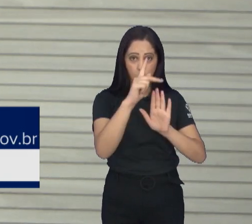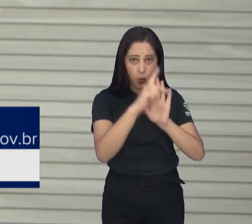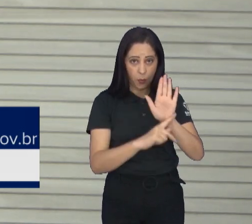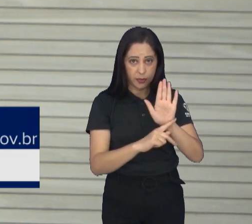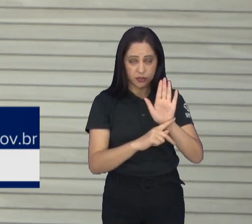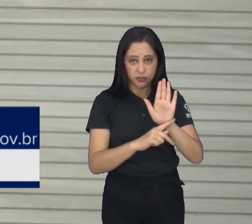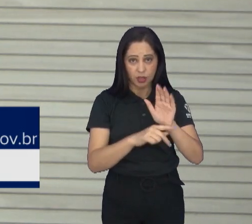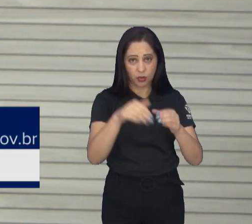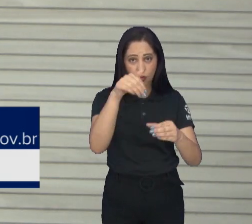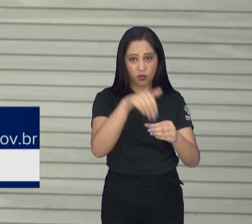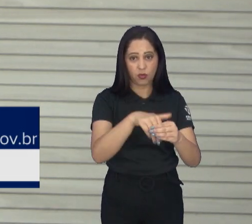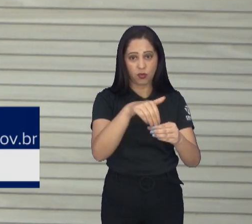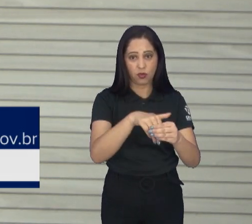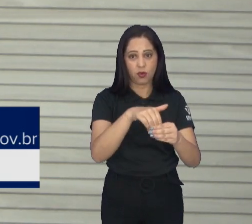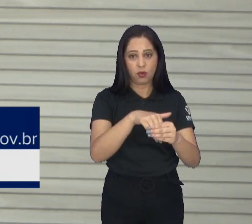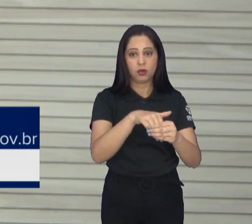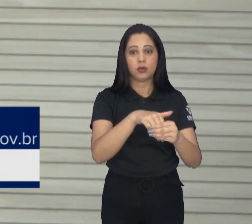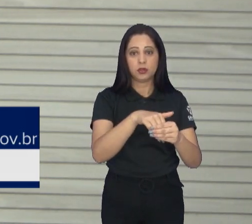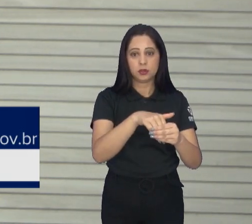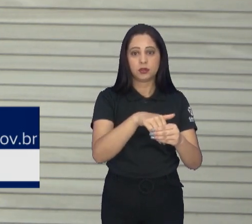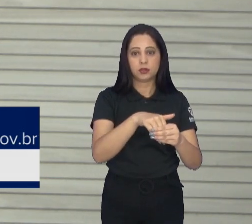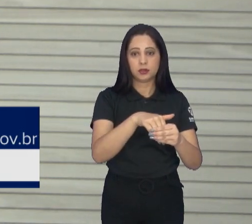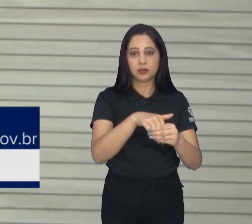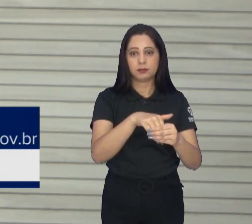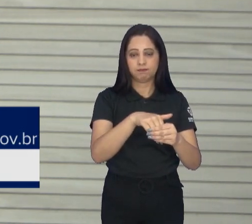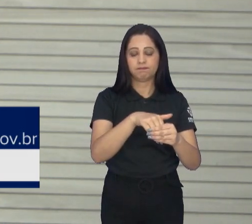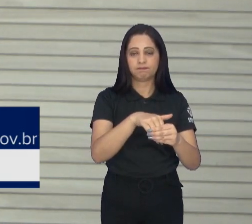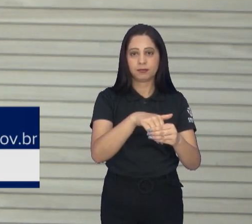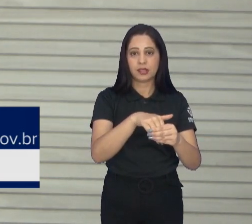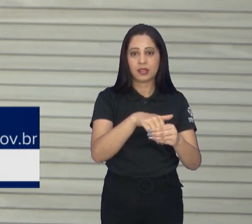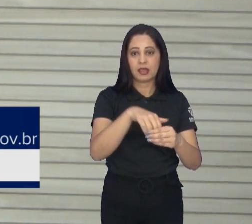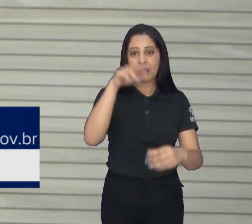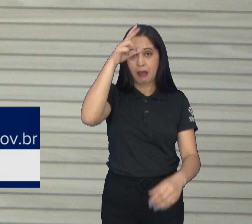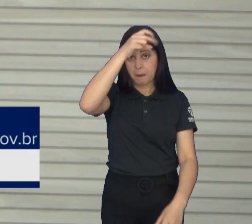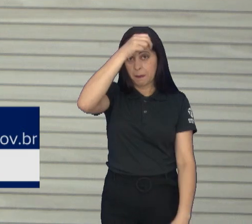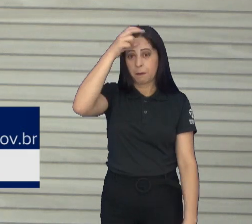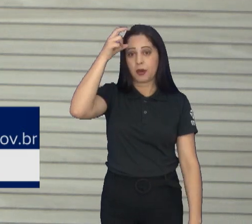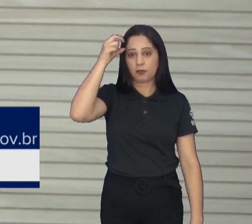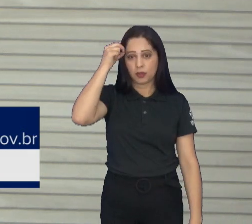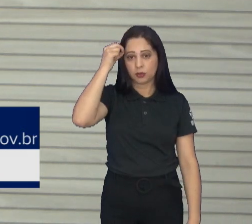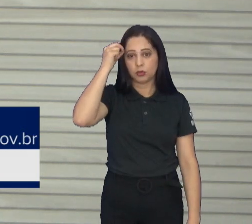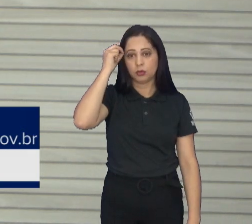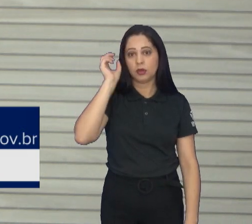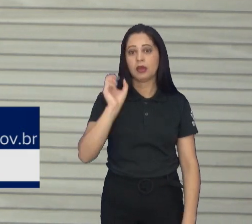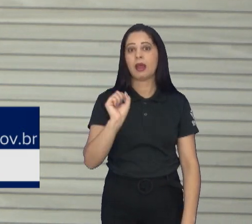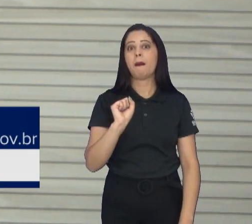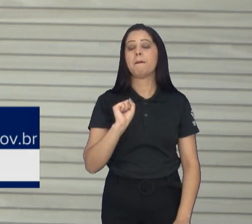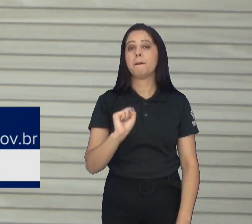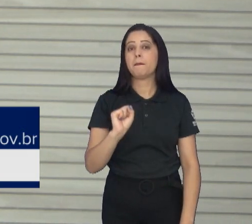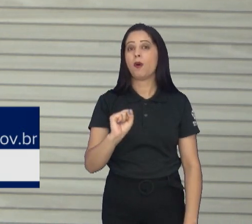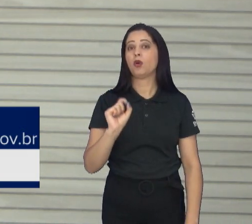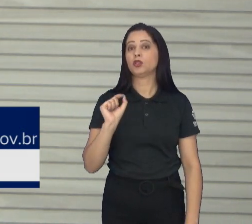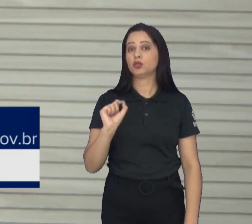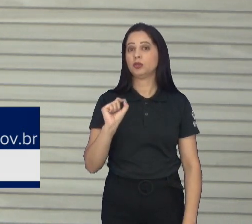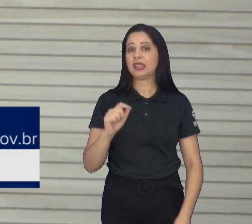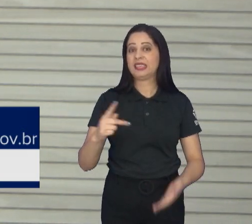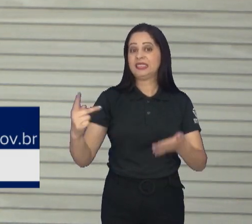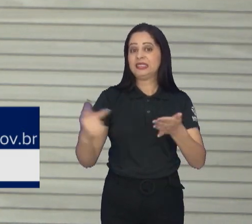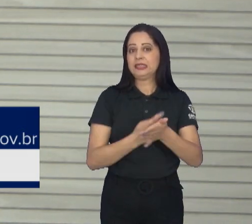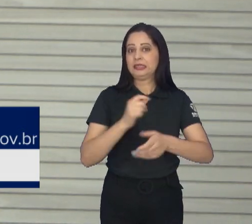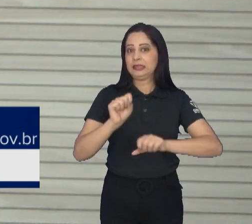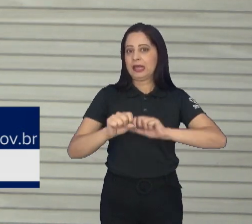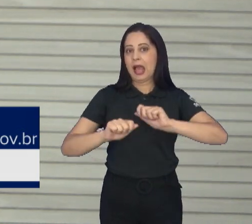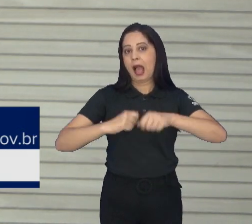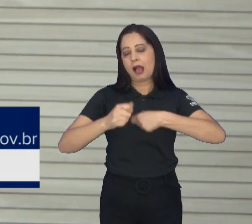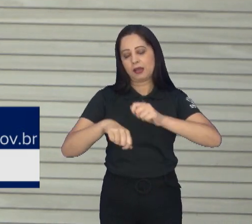ele for votado, o governo pode correr em risco de improbidade administrativa.